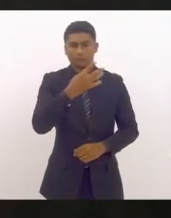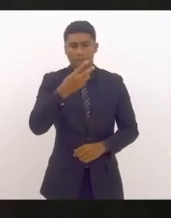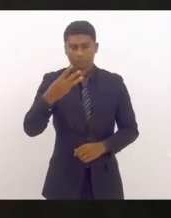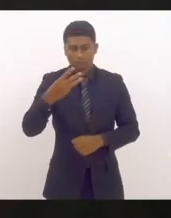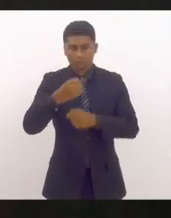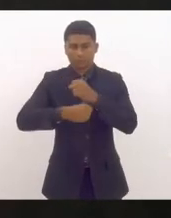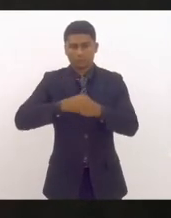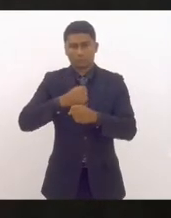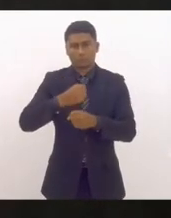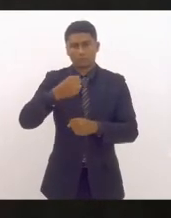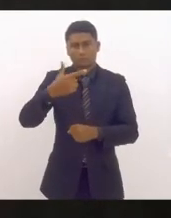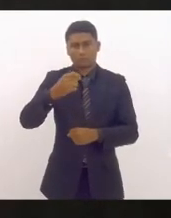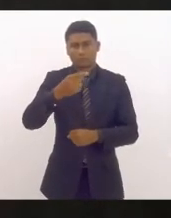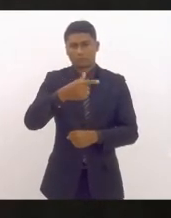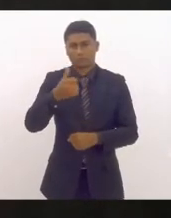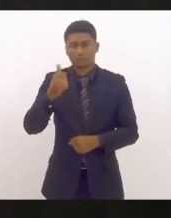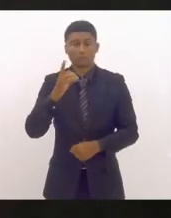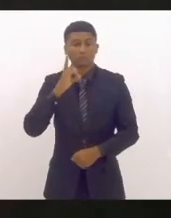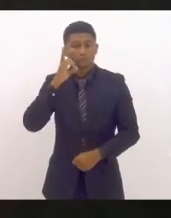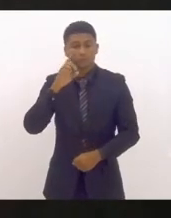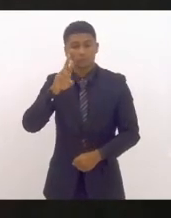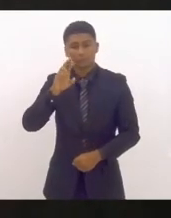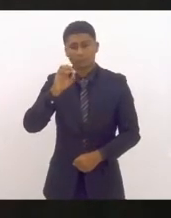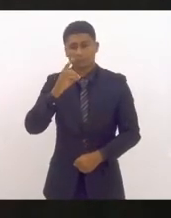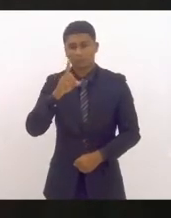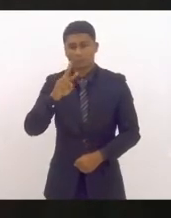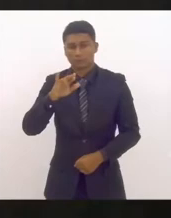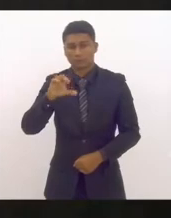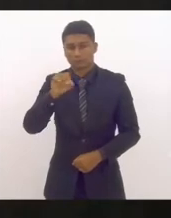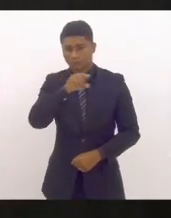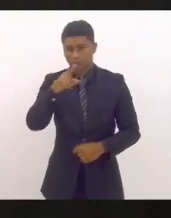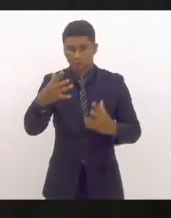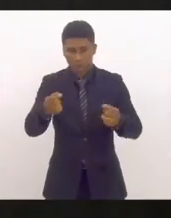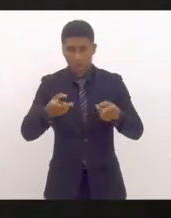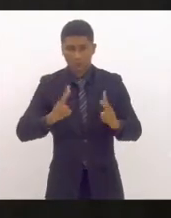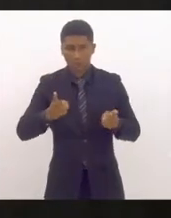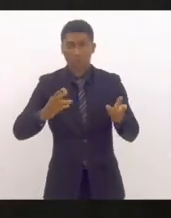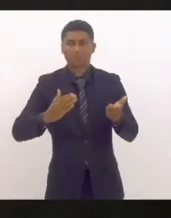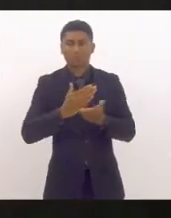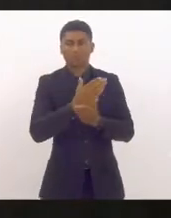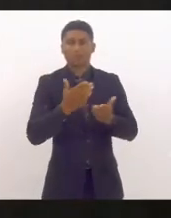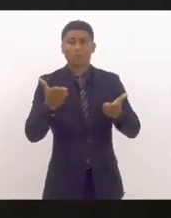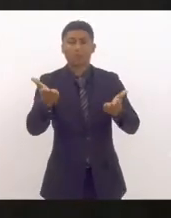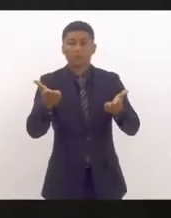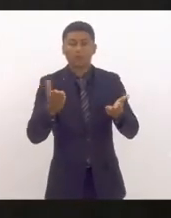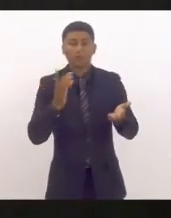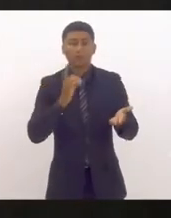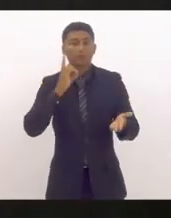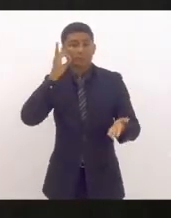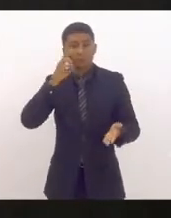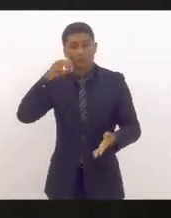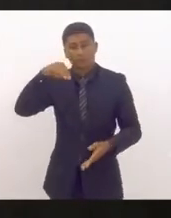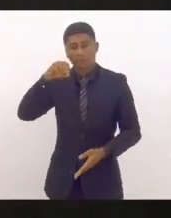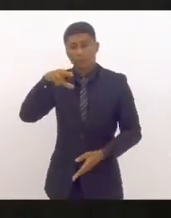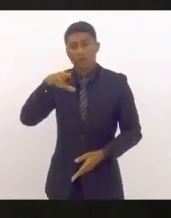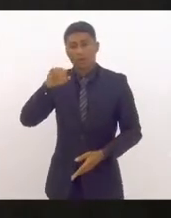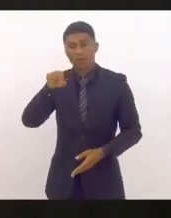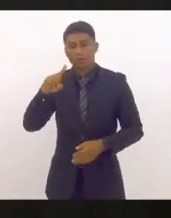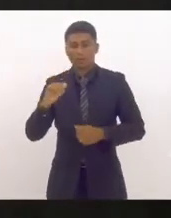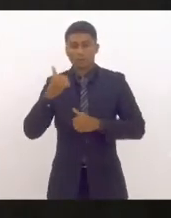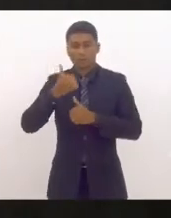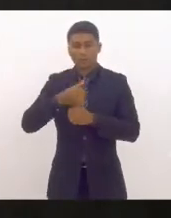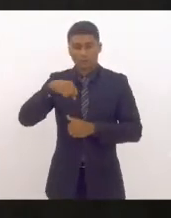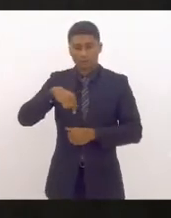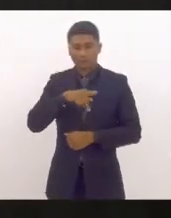21, deputado Rodrigo Amorim. Senhores que aprovam, permaneçam como estão aprovados. Convidar a deputada Mônica para assumir a